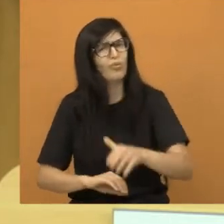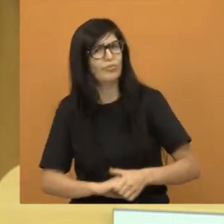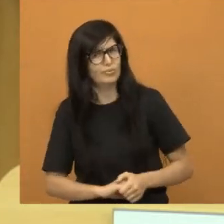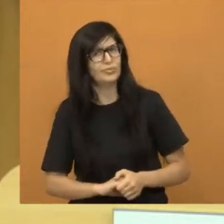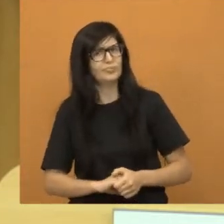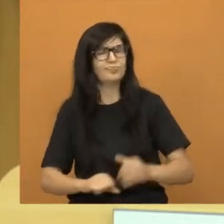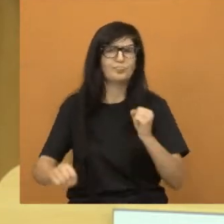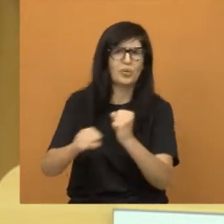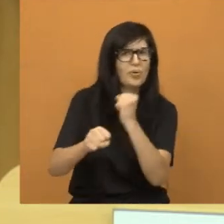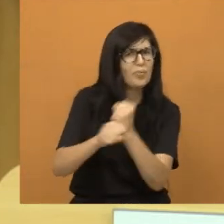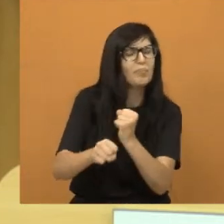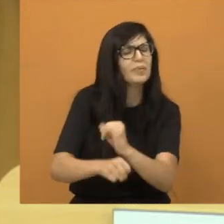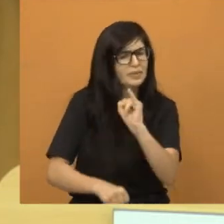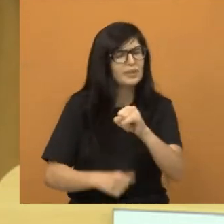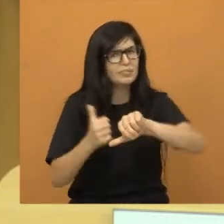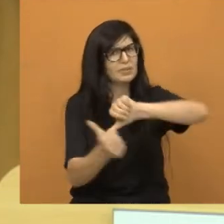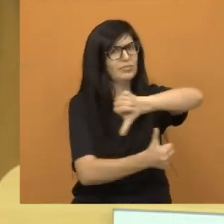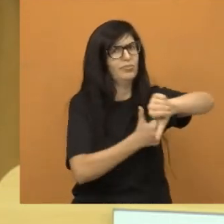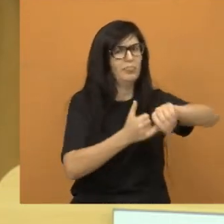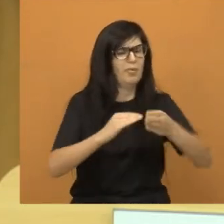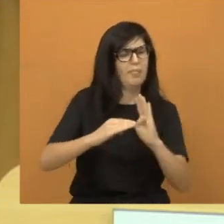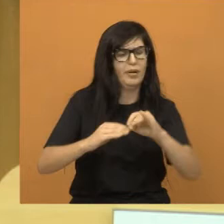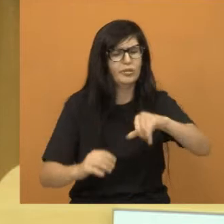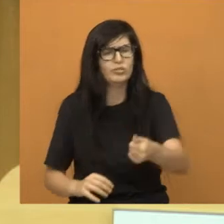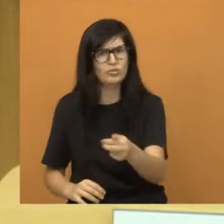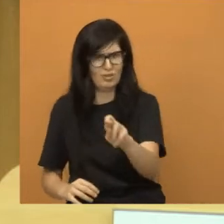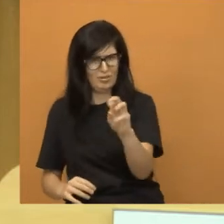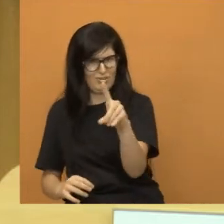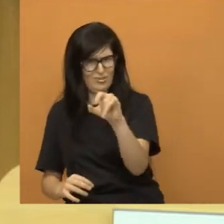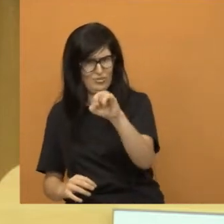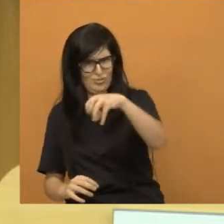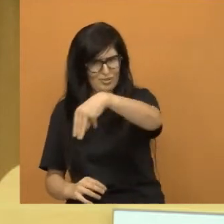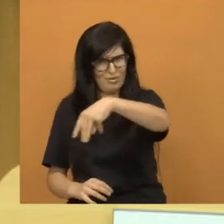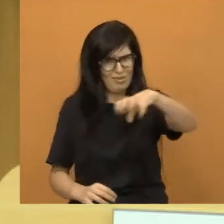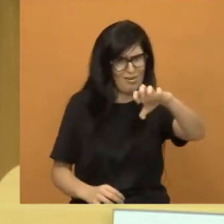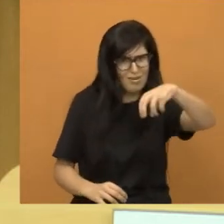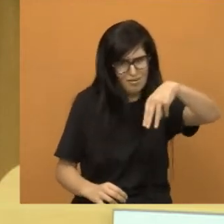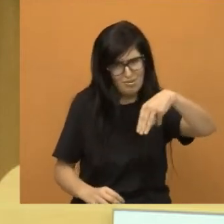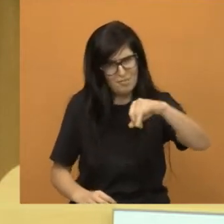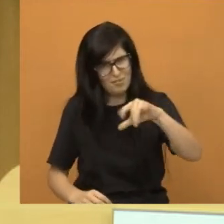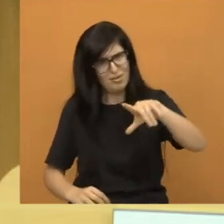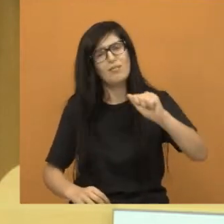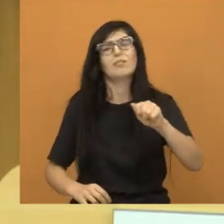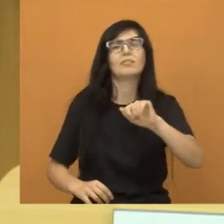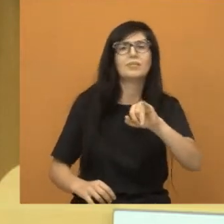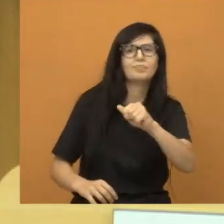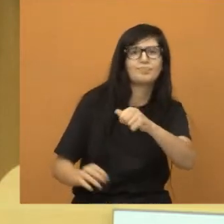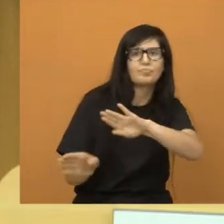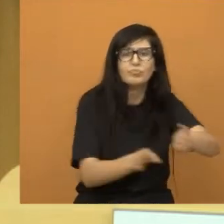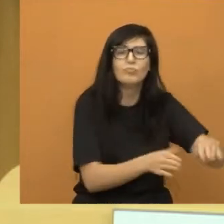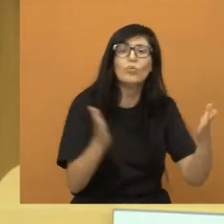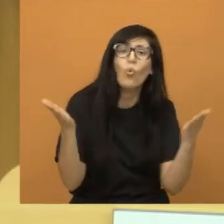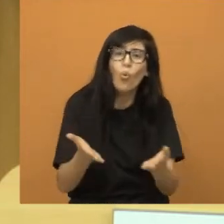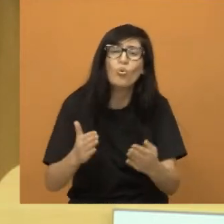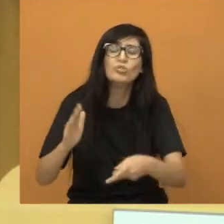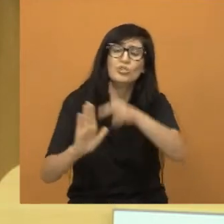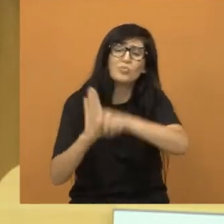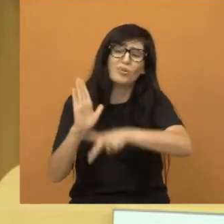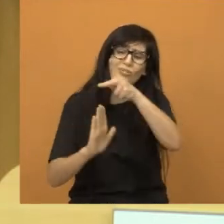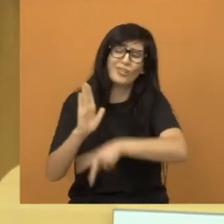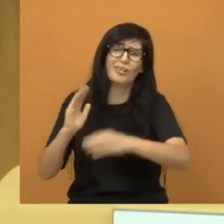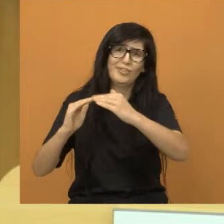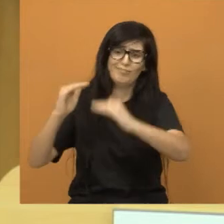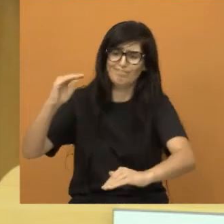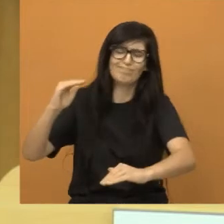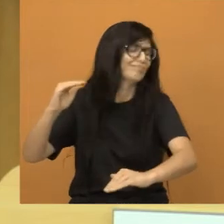dessa obra no Jardim Emília. Também queria dizer que hoje eu votei contra aqui a criação dos cargos do SAI, porque